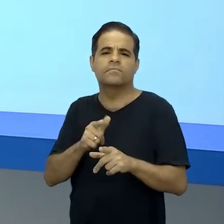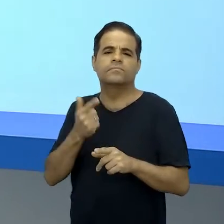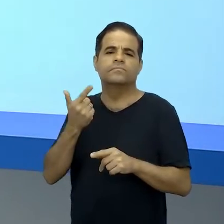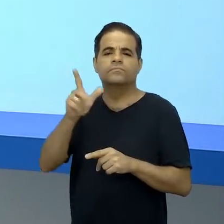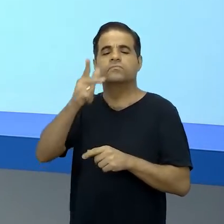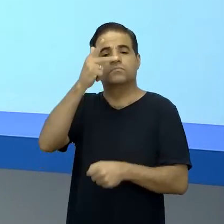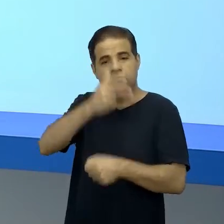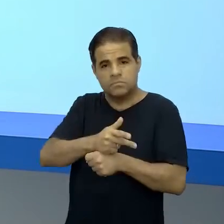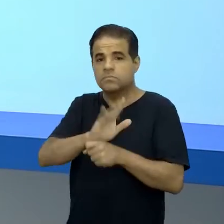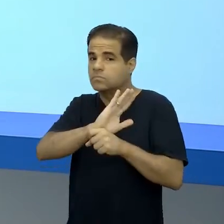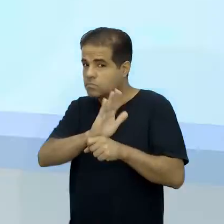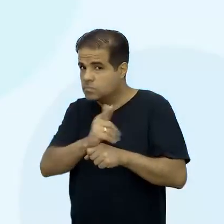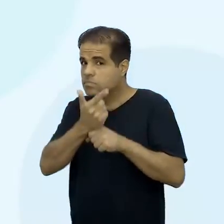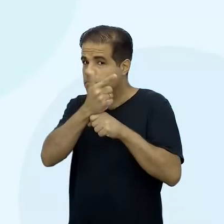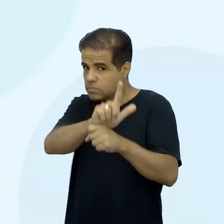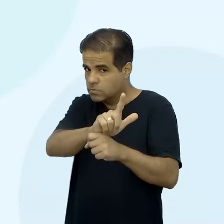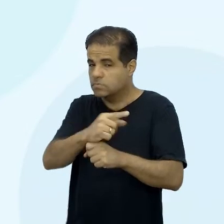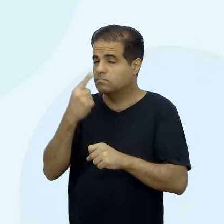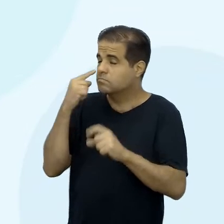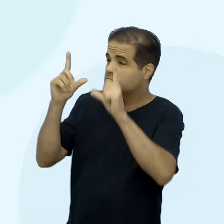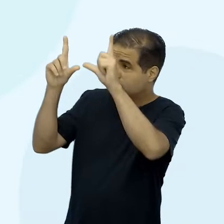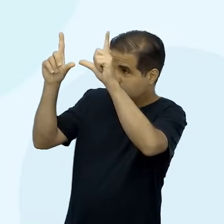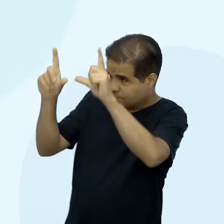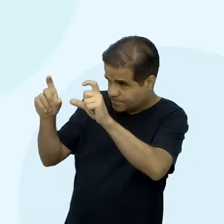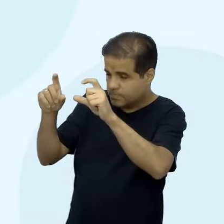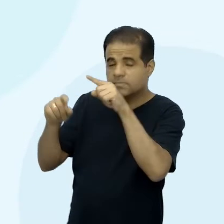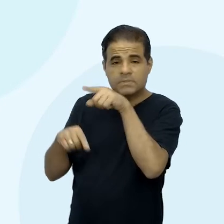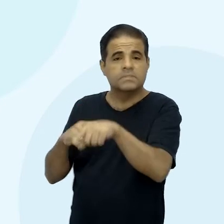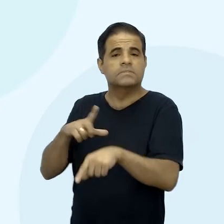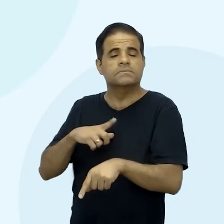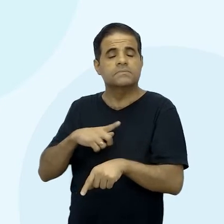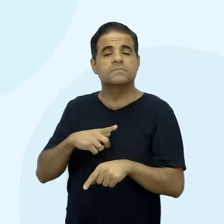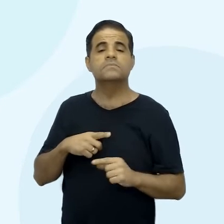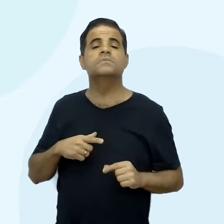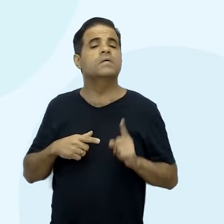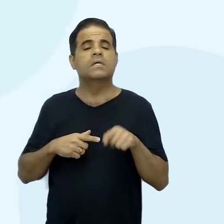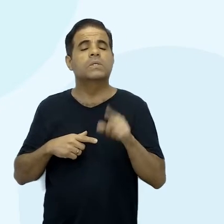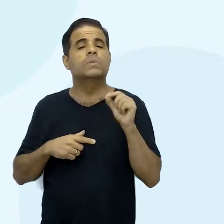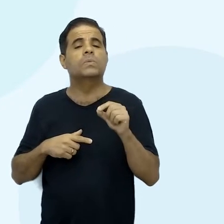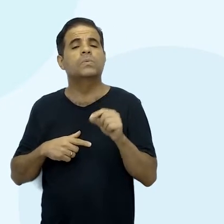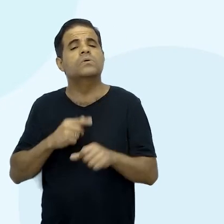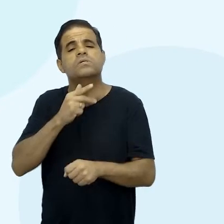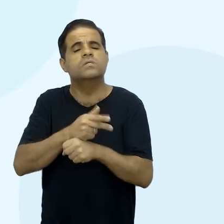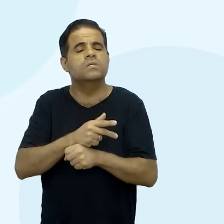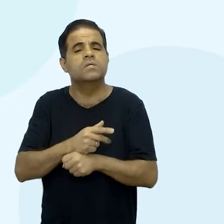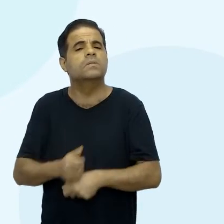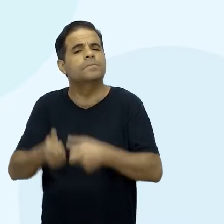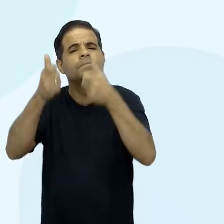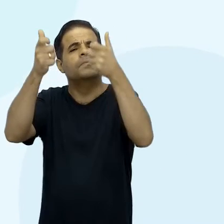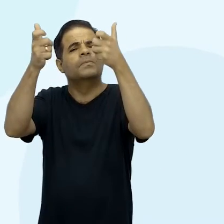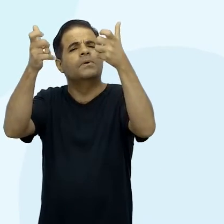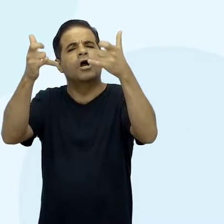um vídeo, mais um print para vocês tirarem, que aí nesse vídeo